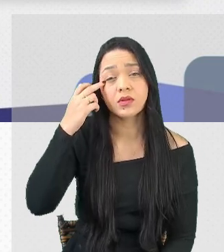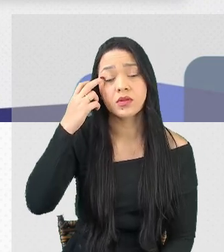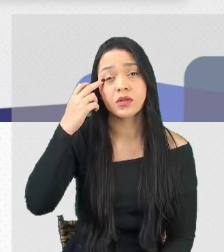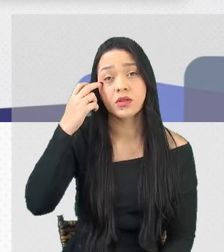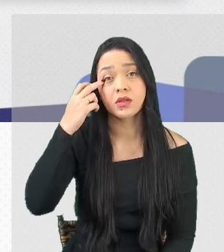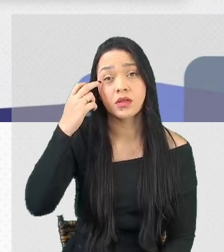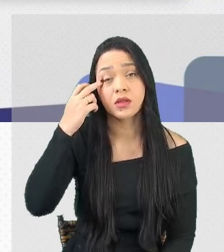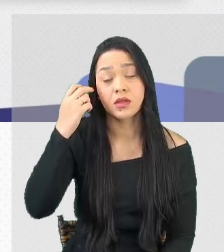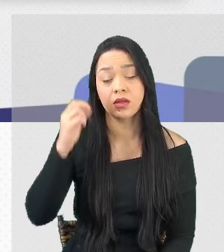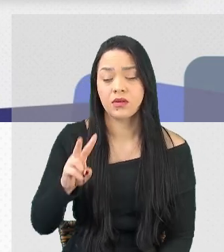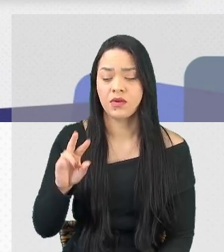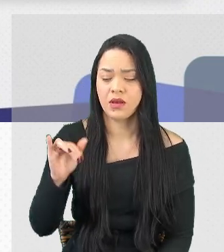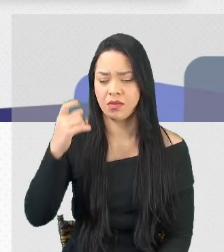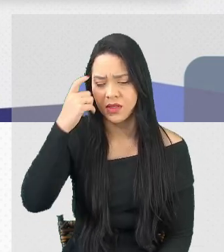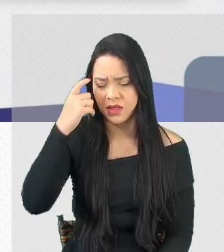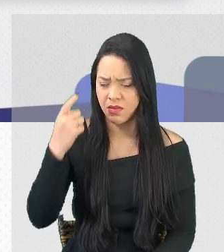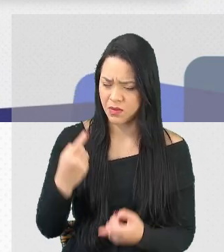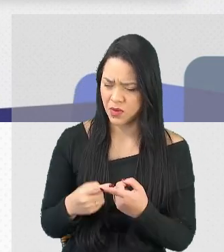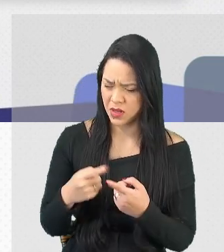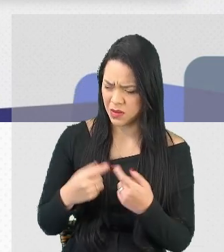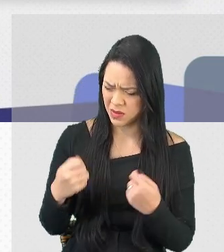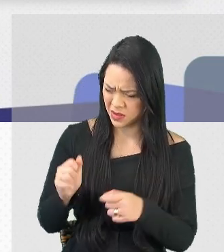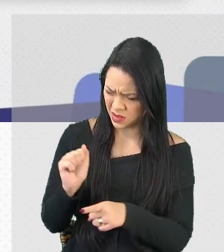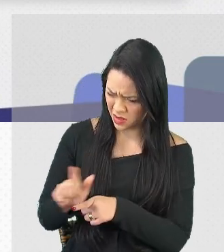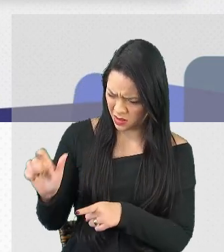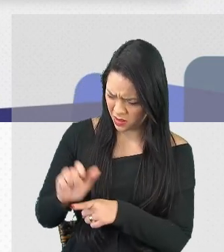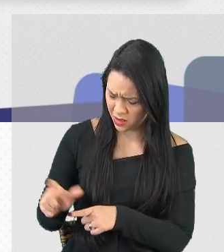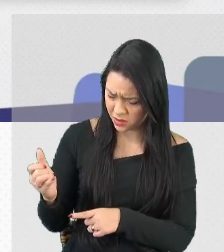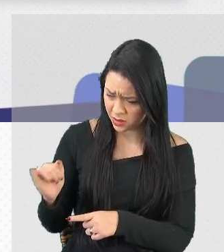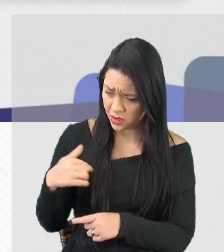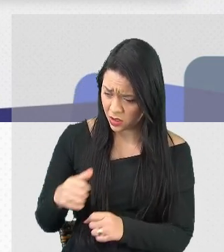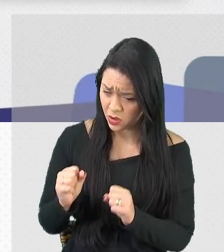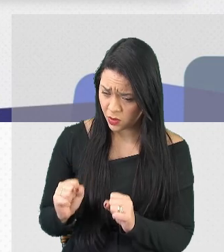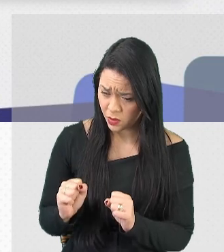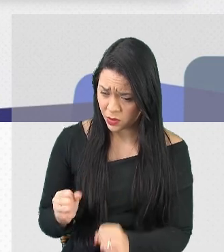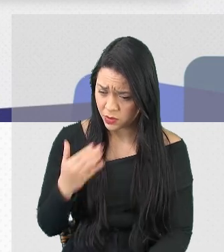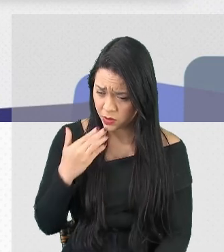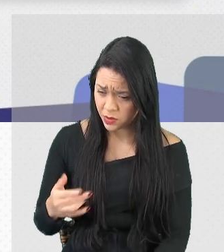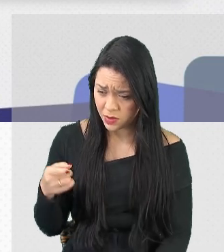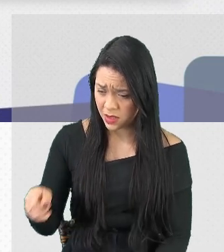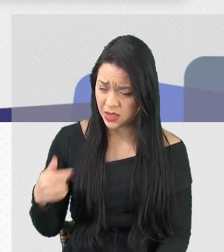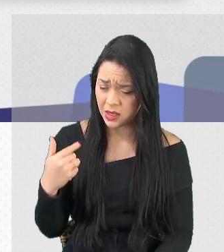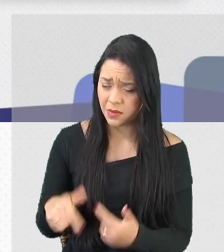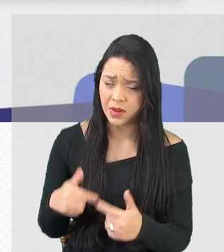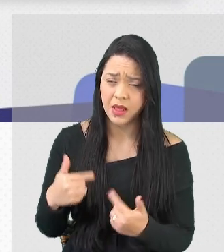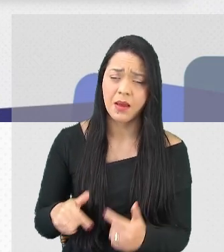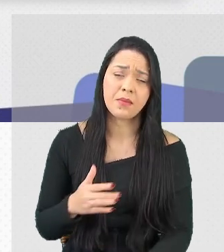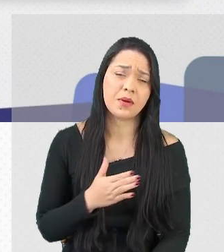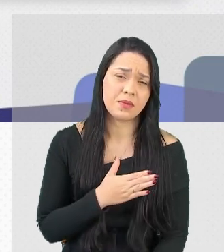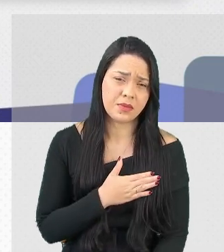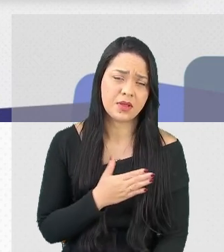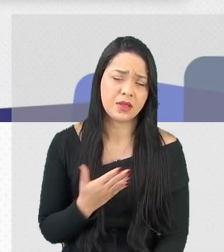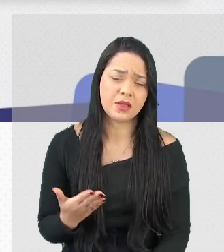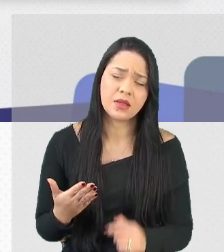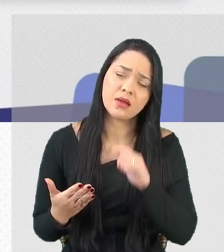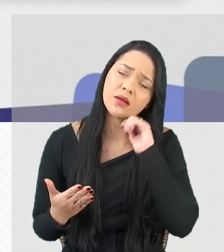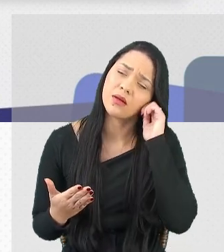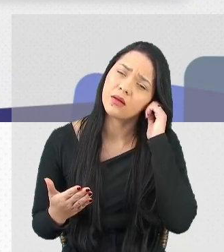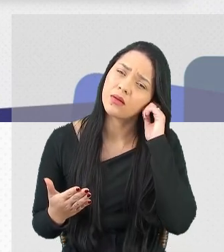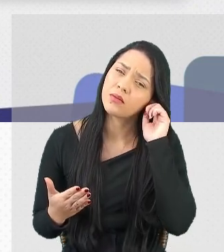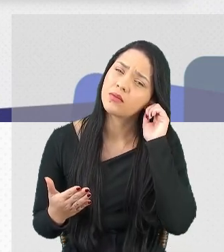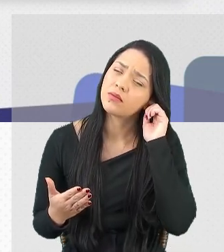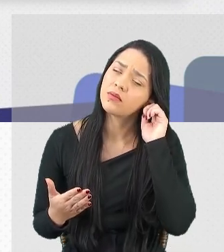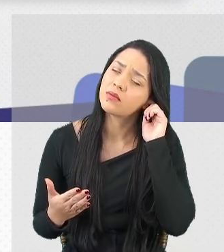então contratar esse sujeito para ele trabalhar para mim uma oficina, né, de produção? Então, o que vai acontecer posteriormente. Mas a ideia de